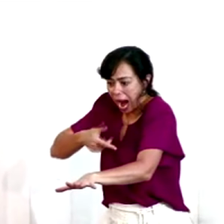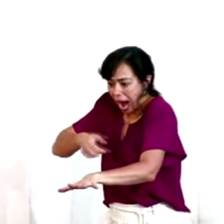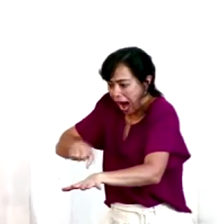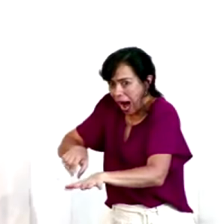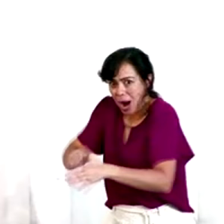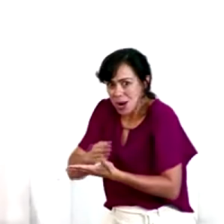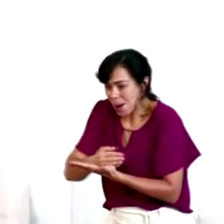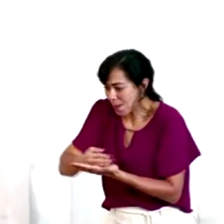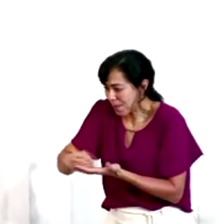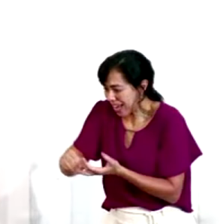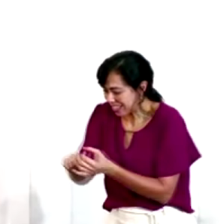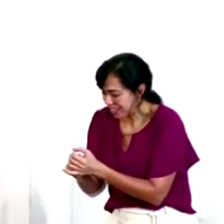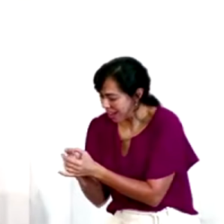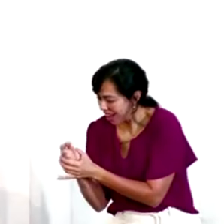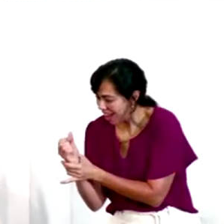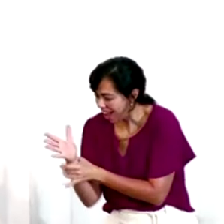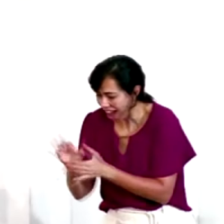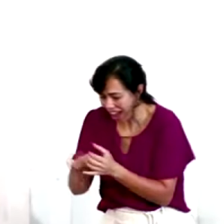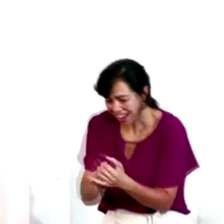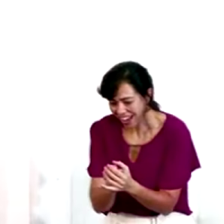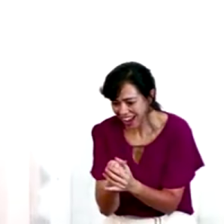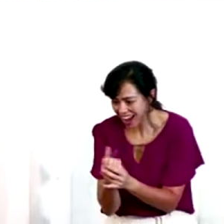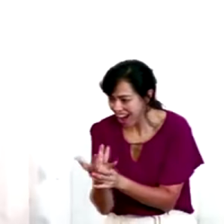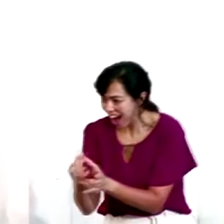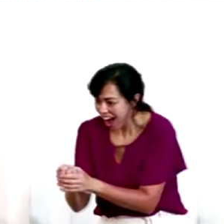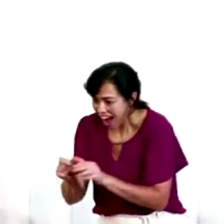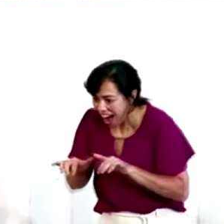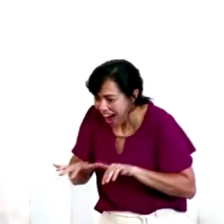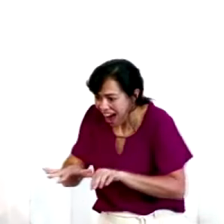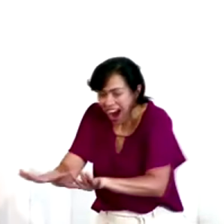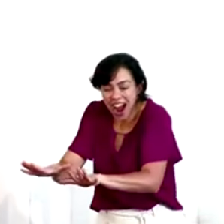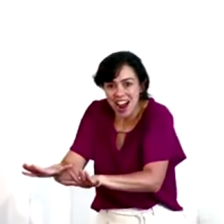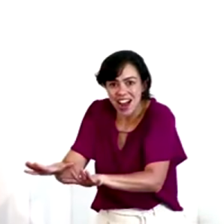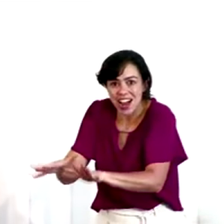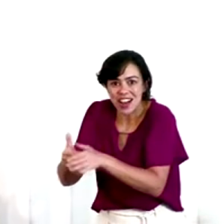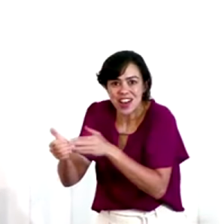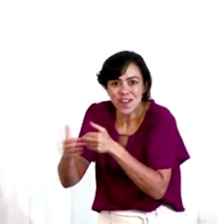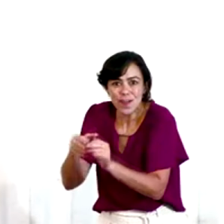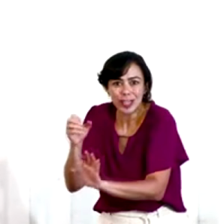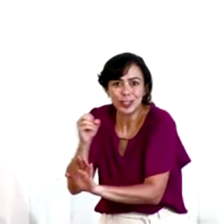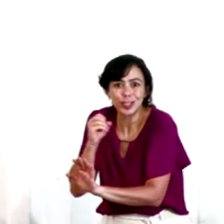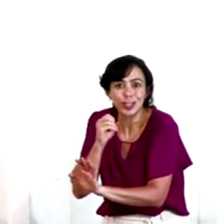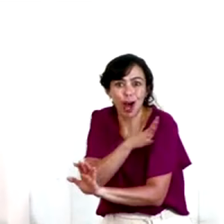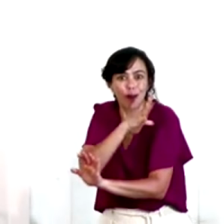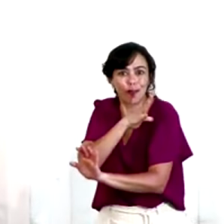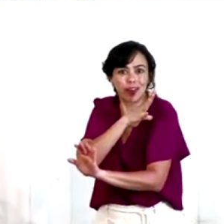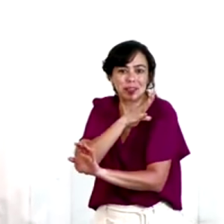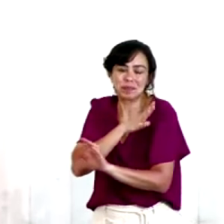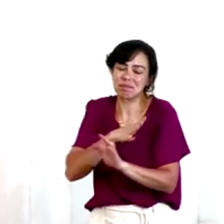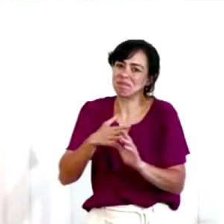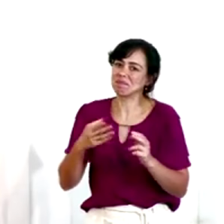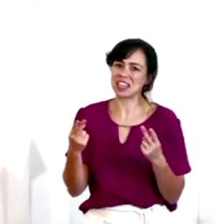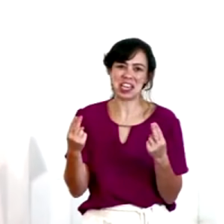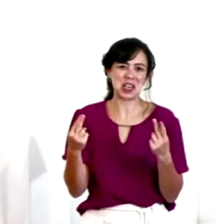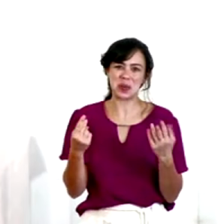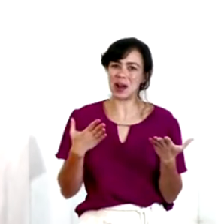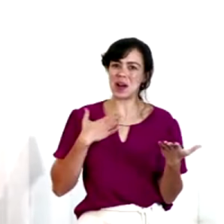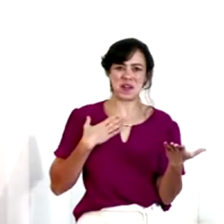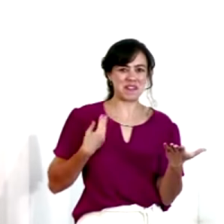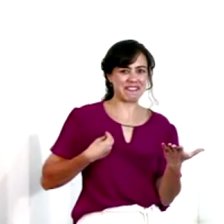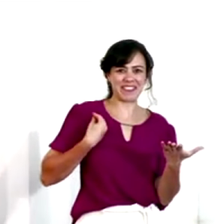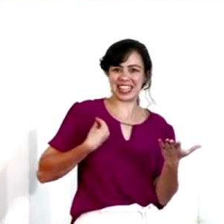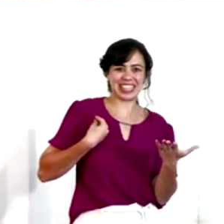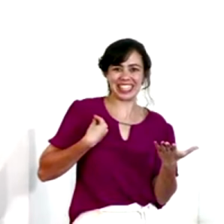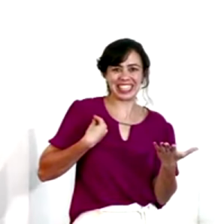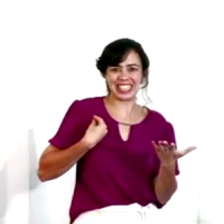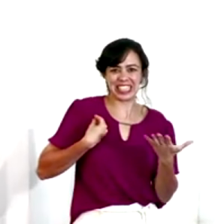aos agricultores beduínos que lançam à terra a semente, crendo e confiando que as chuvas virão.